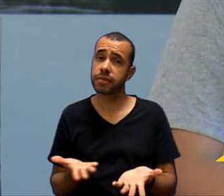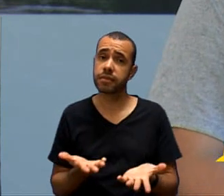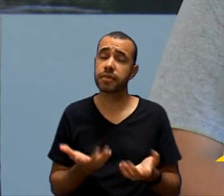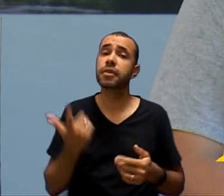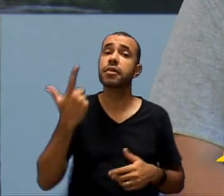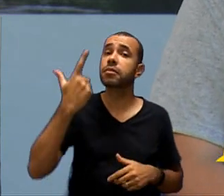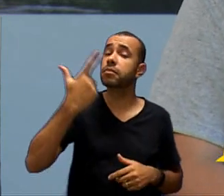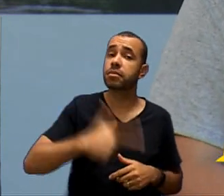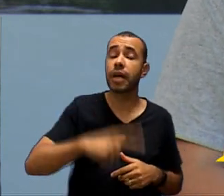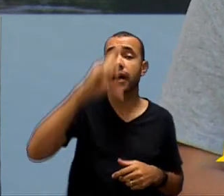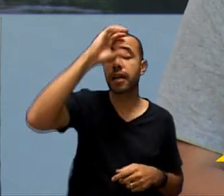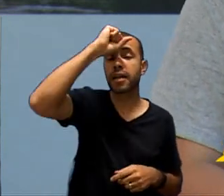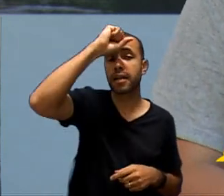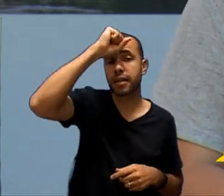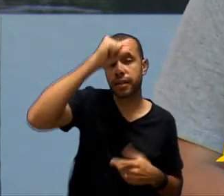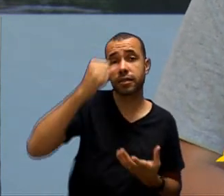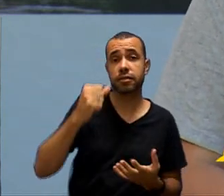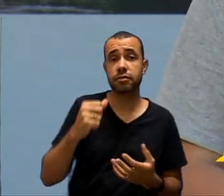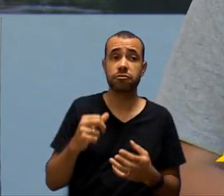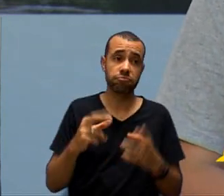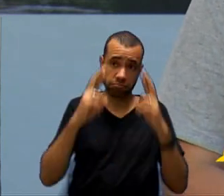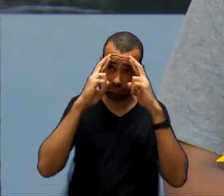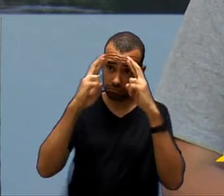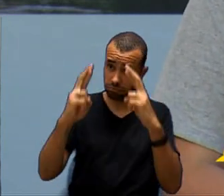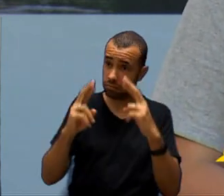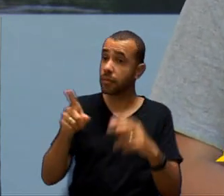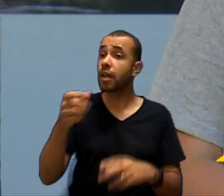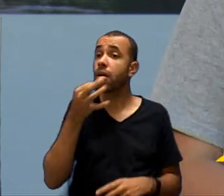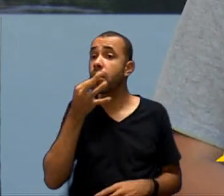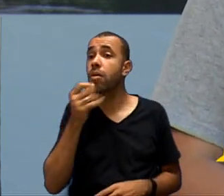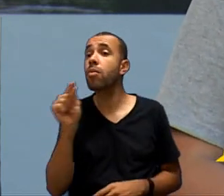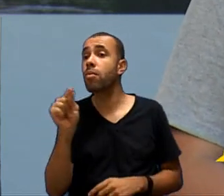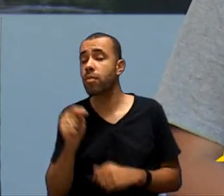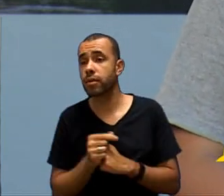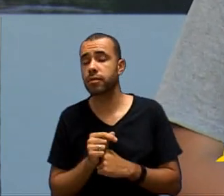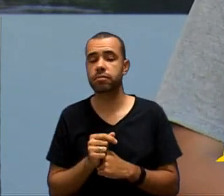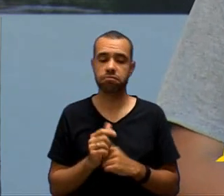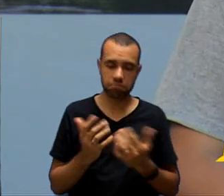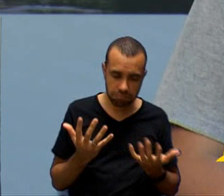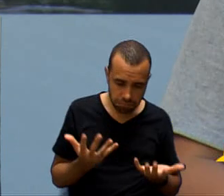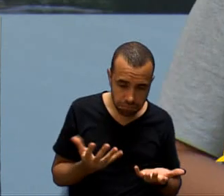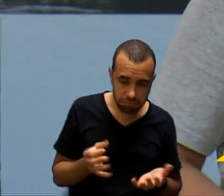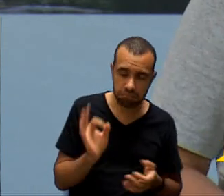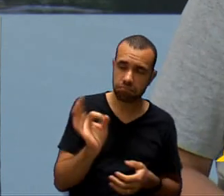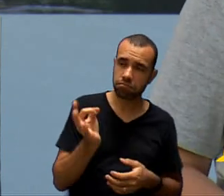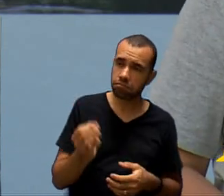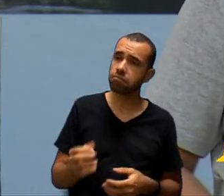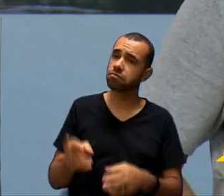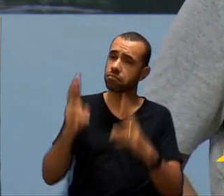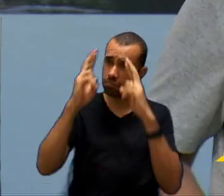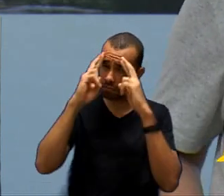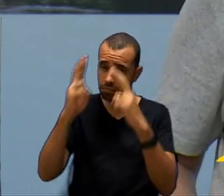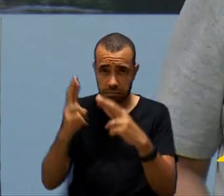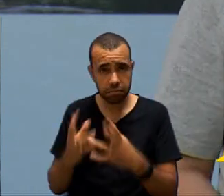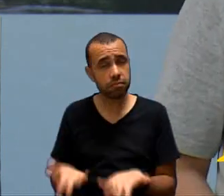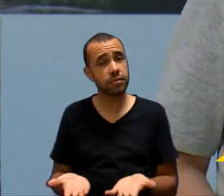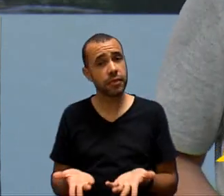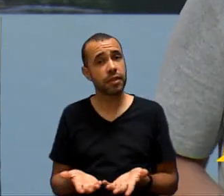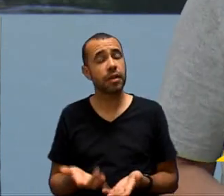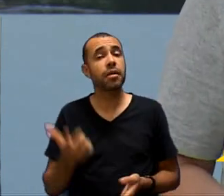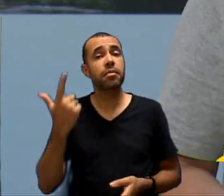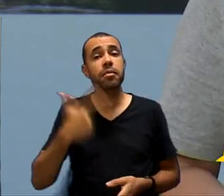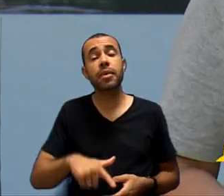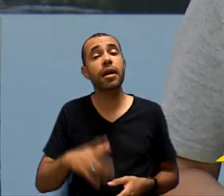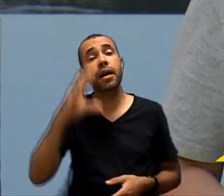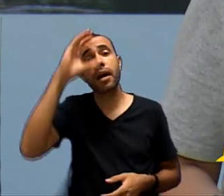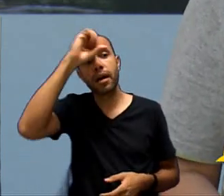Aprendemos a respeitar a opinião dos outros. Aprendemos que a gente nunca vai vencer